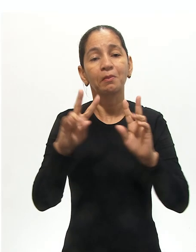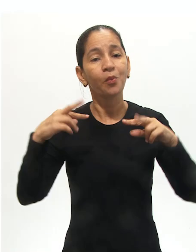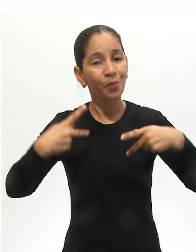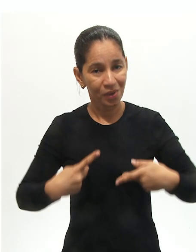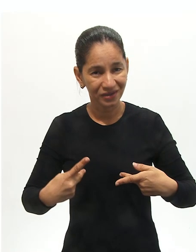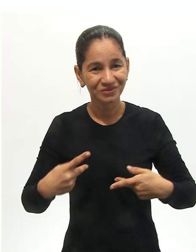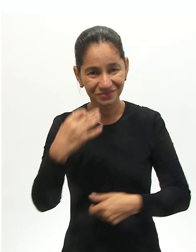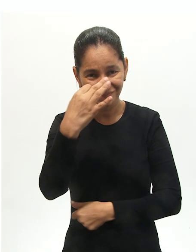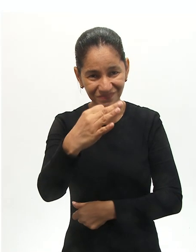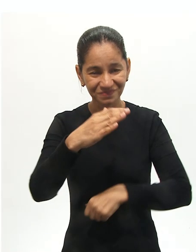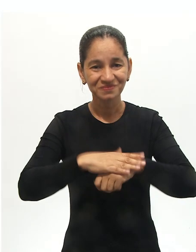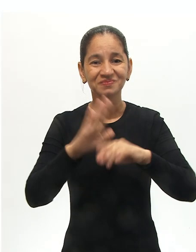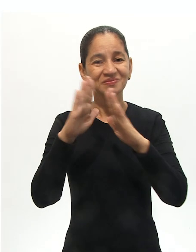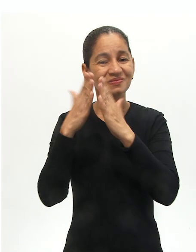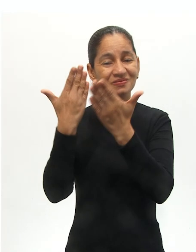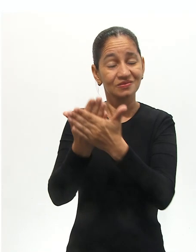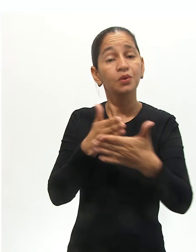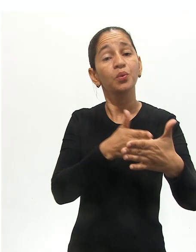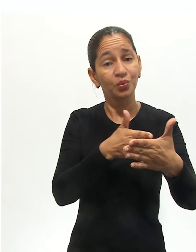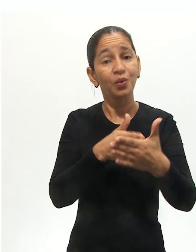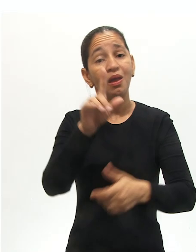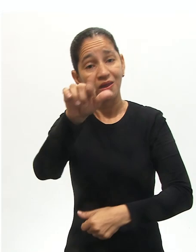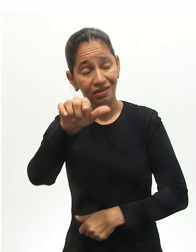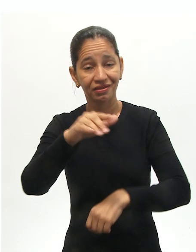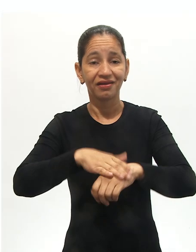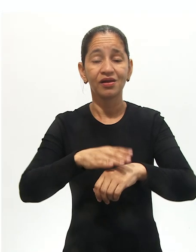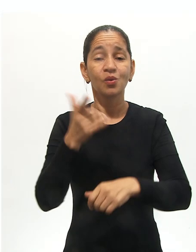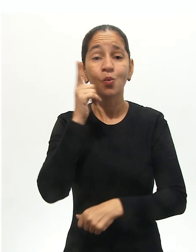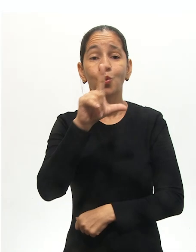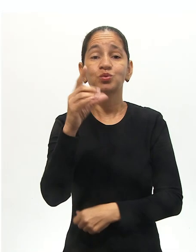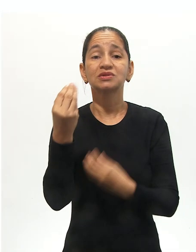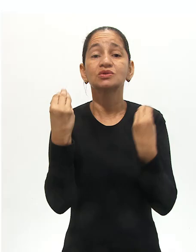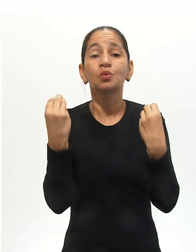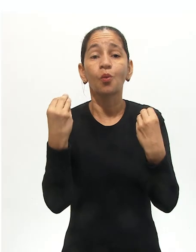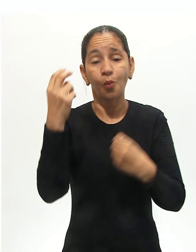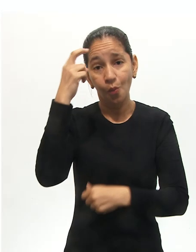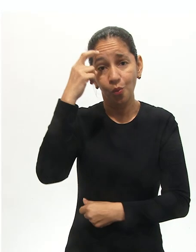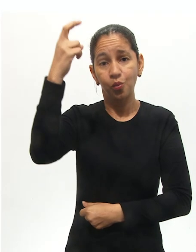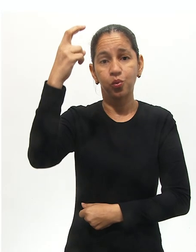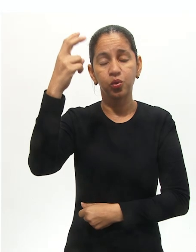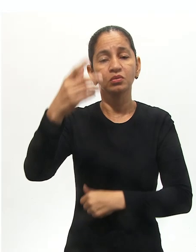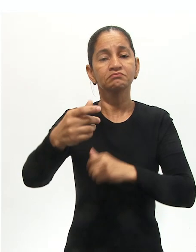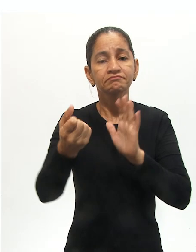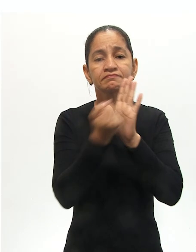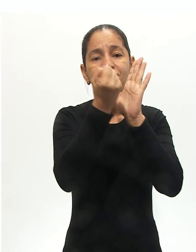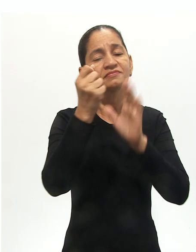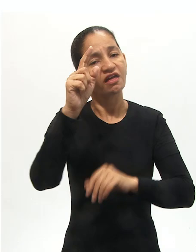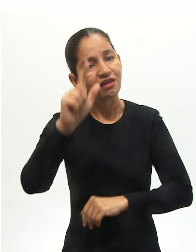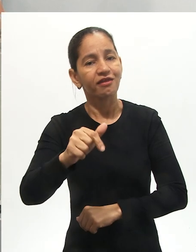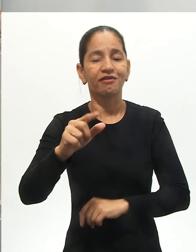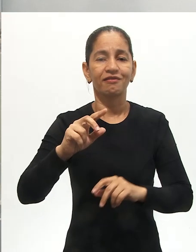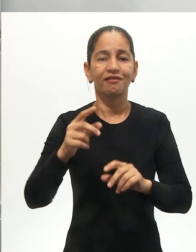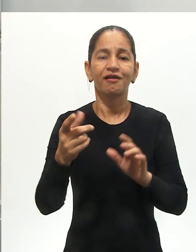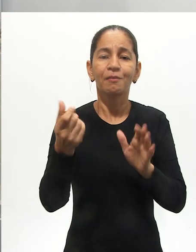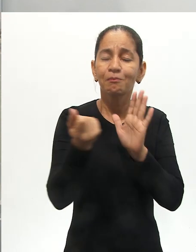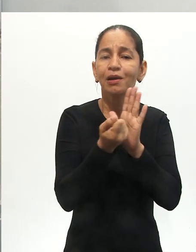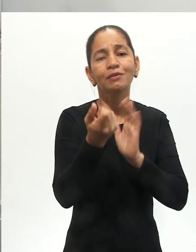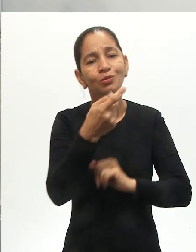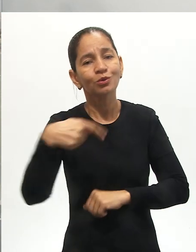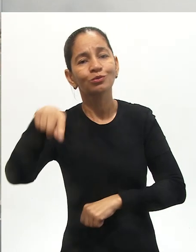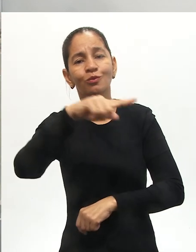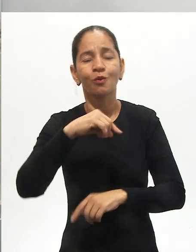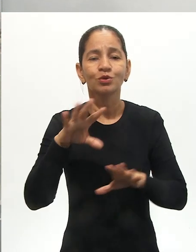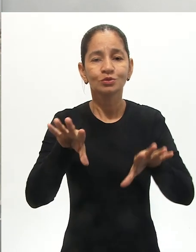patrimônio da humanidade. Então, o grande desafio é trazer a cultura como um patrimônio